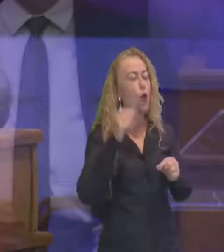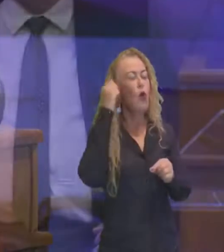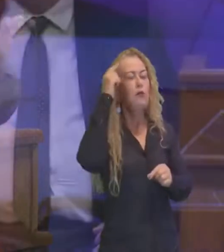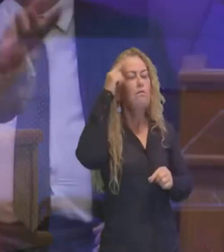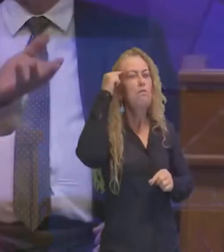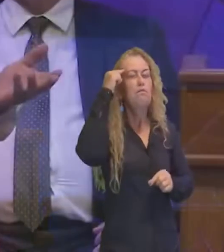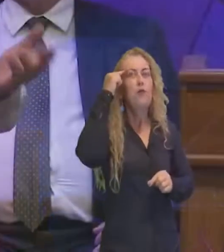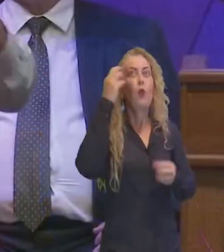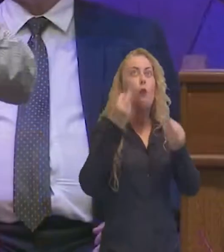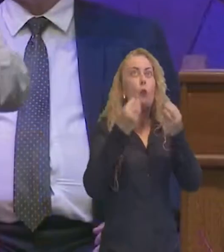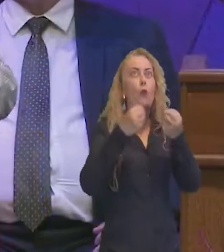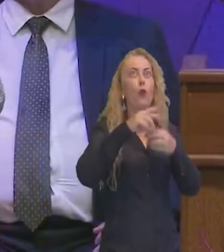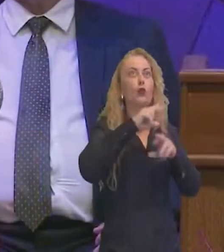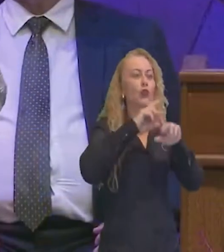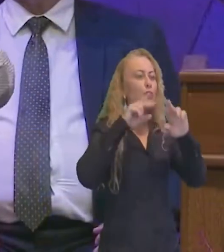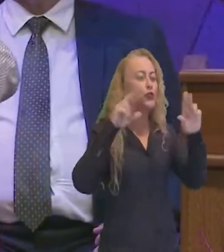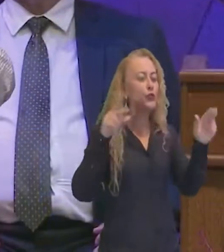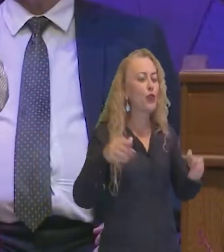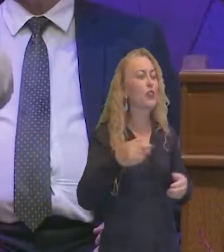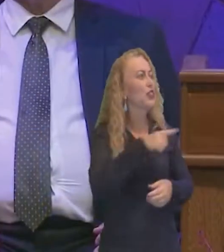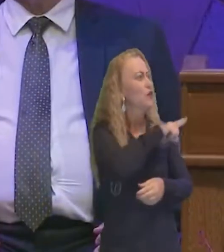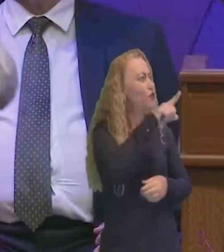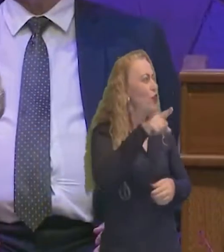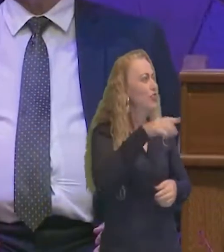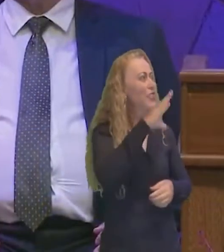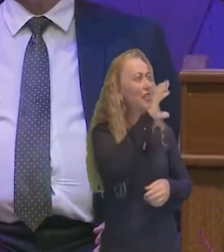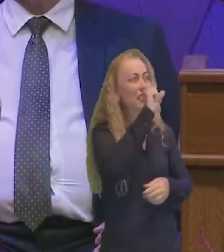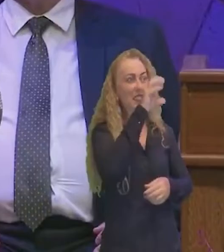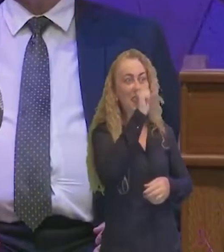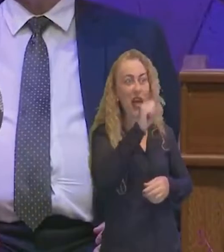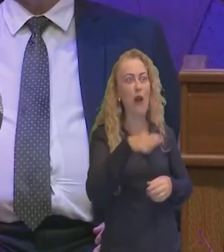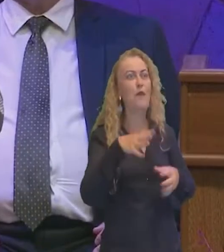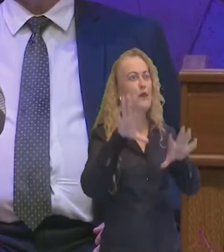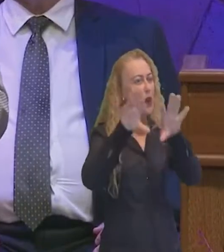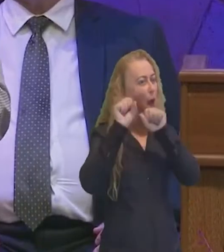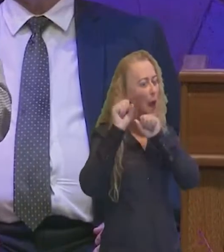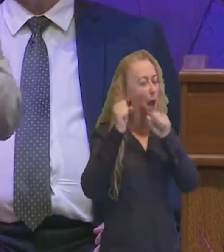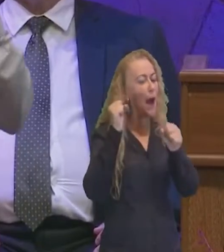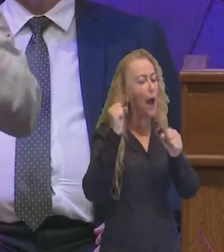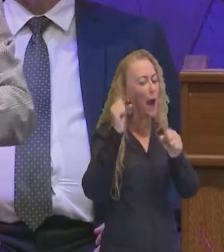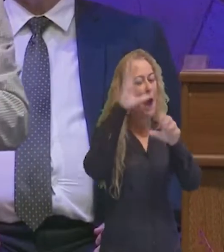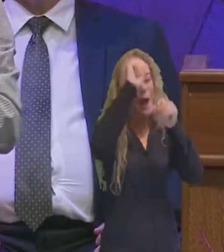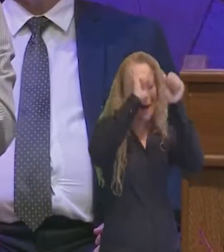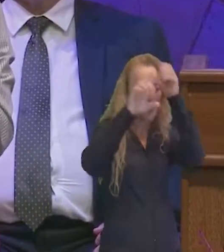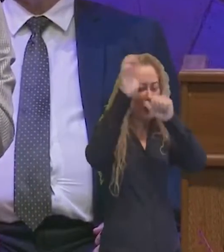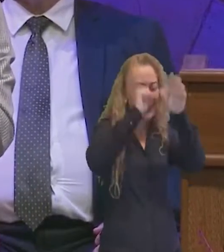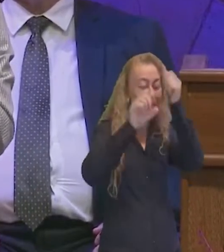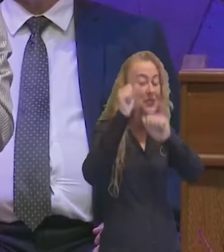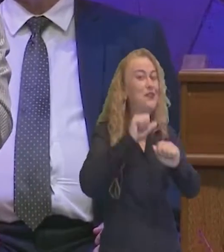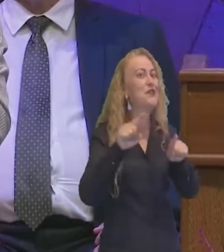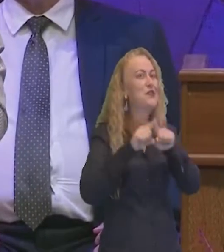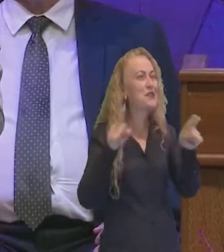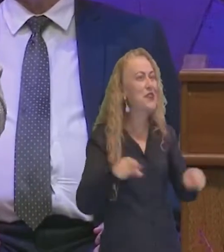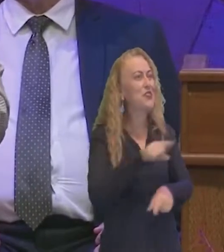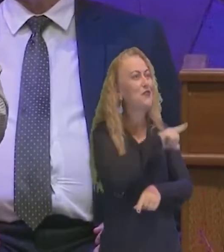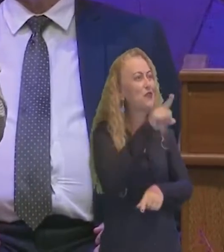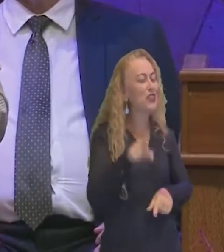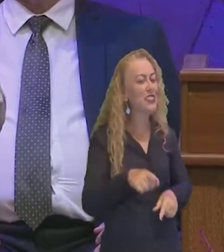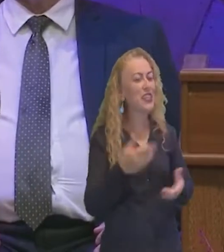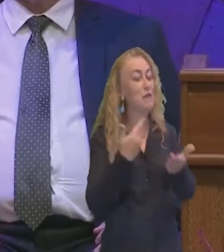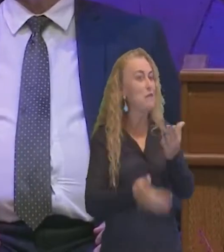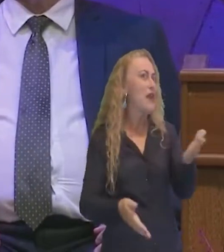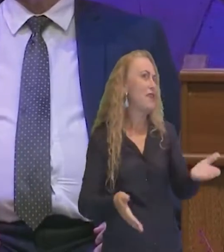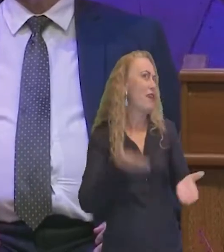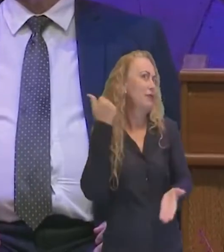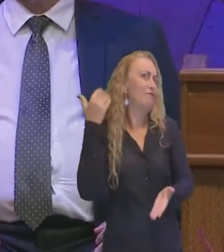você não veio e perdeu, e também eu de castigo não vou falar para você nessa noite, porque você deveria ter vindo ontem. Mas quando